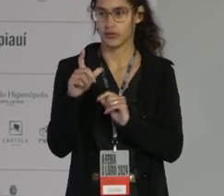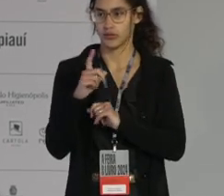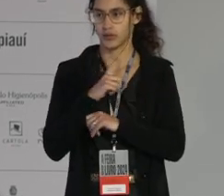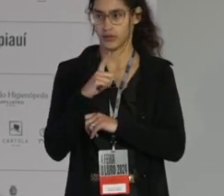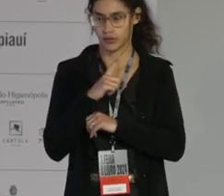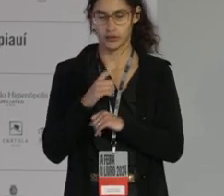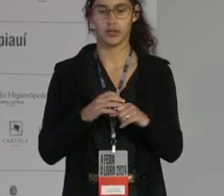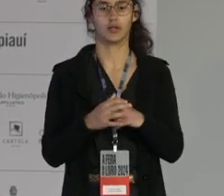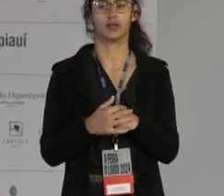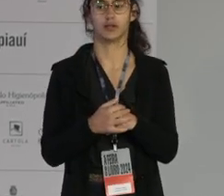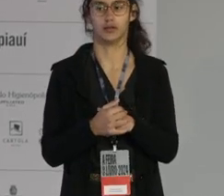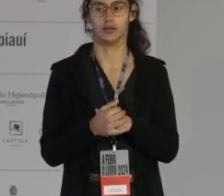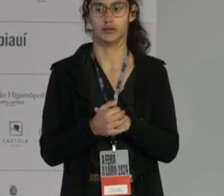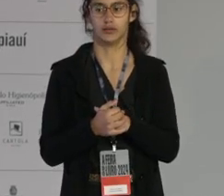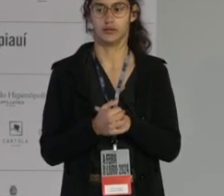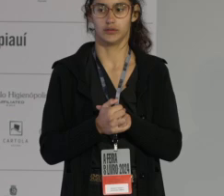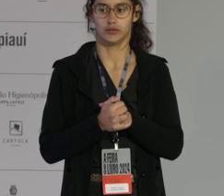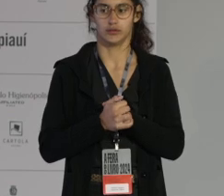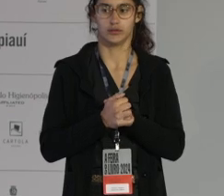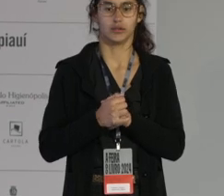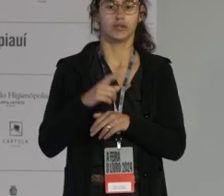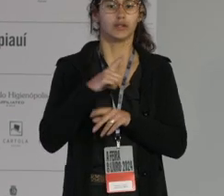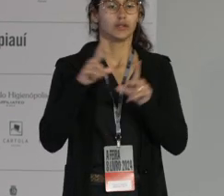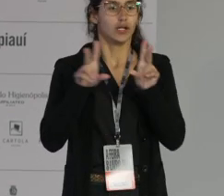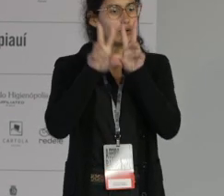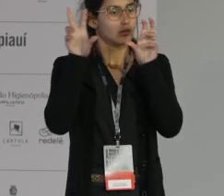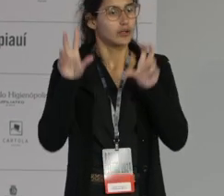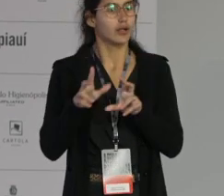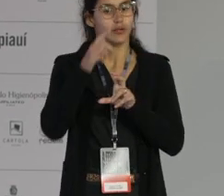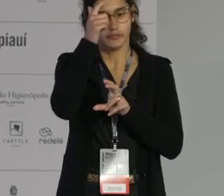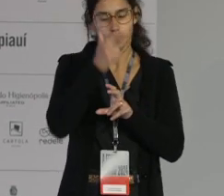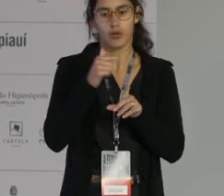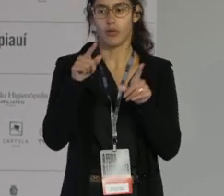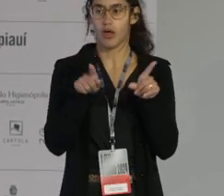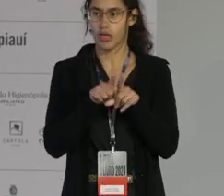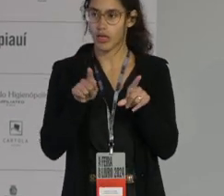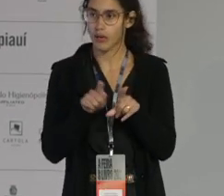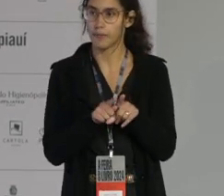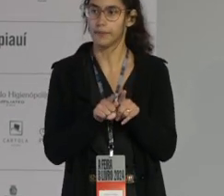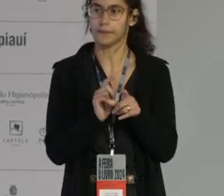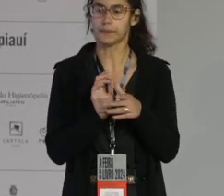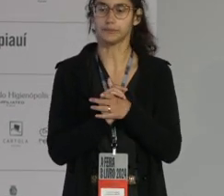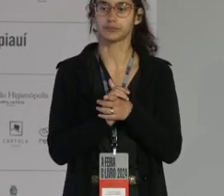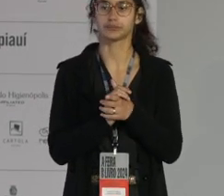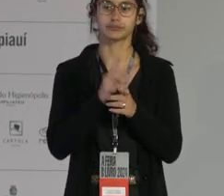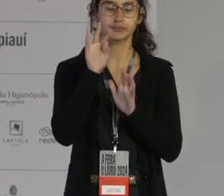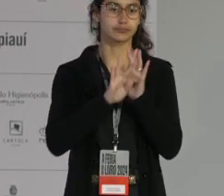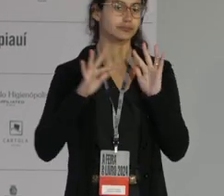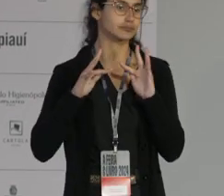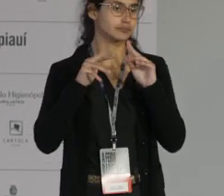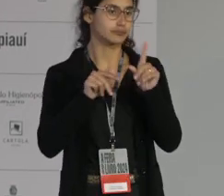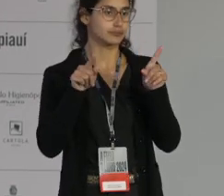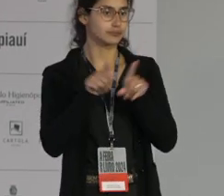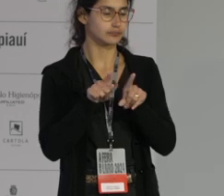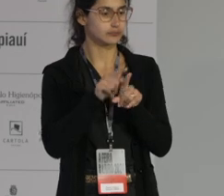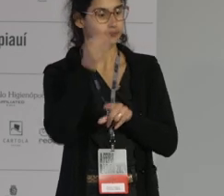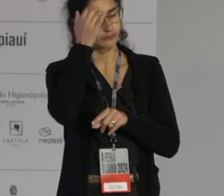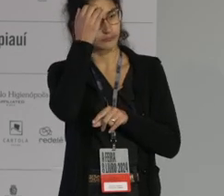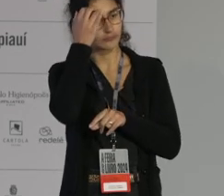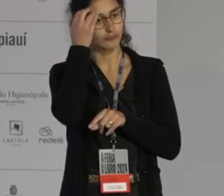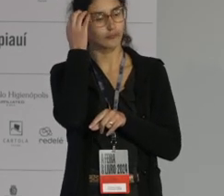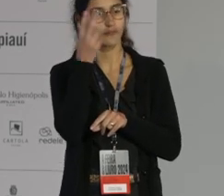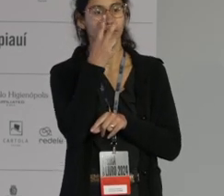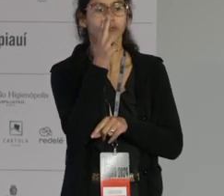clássicas que têm esse tema da feiura. Né? Assim, eu penso, sobretudo, no acho que é